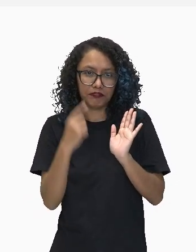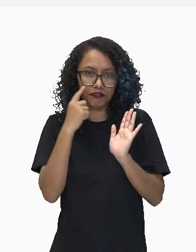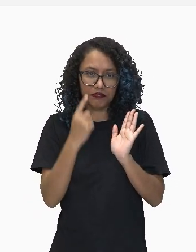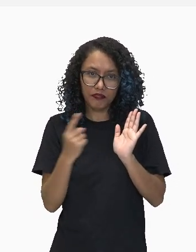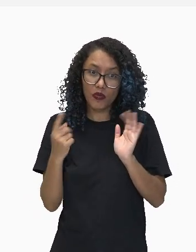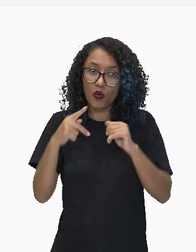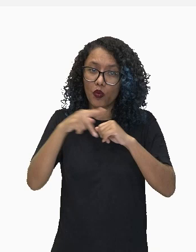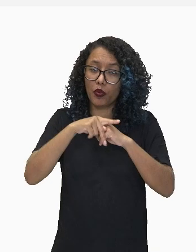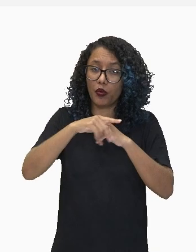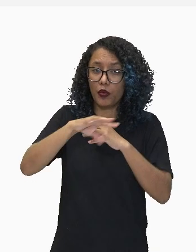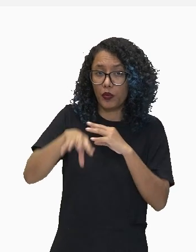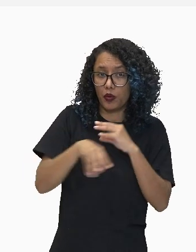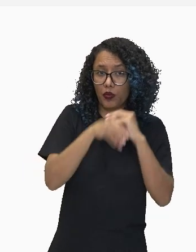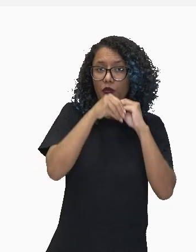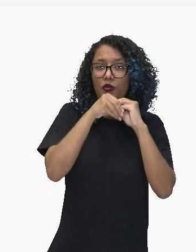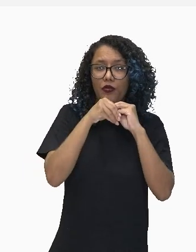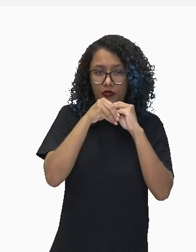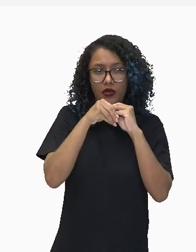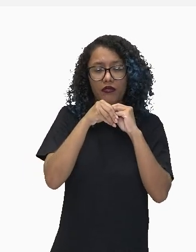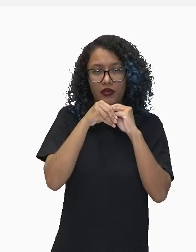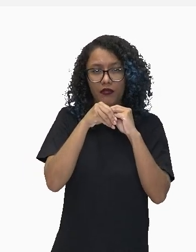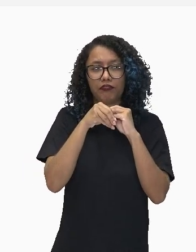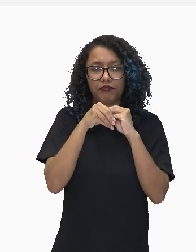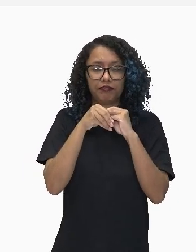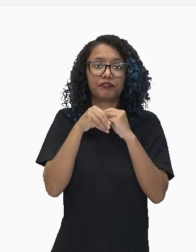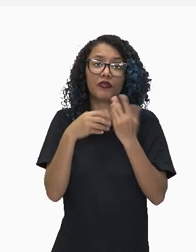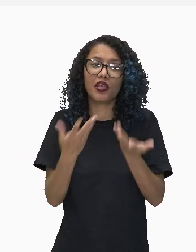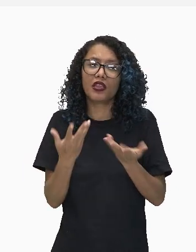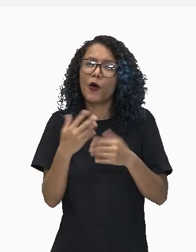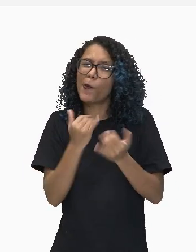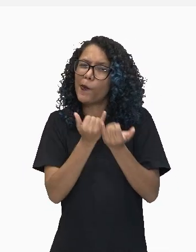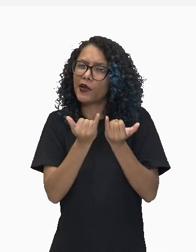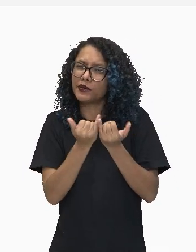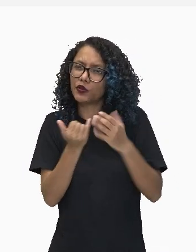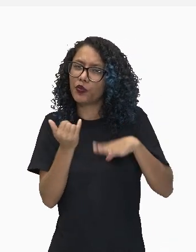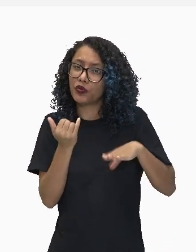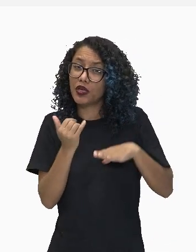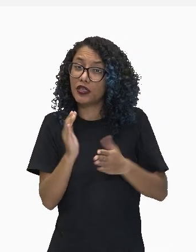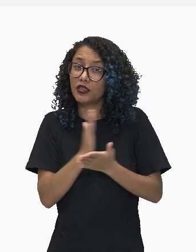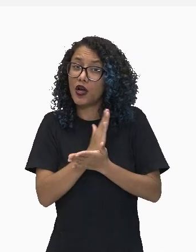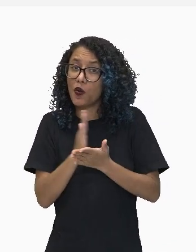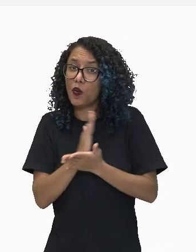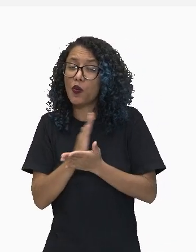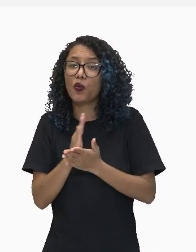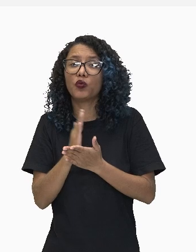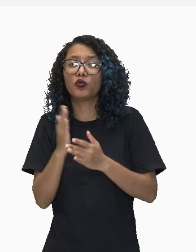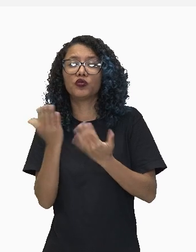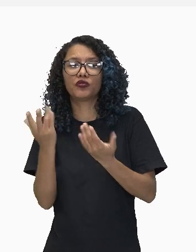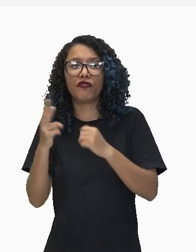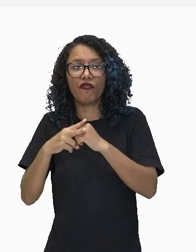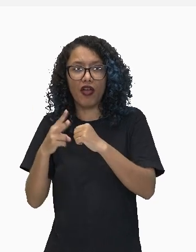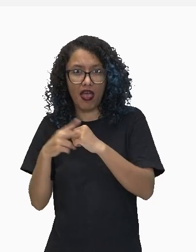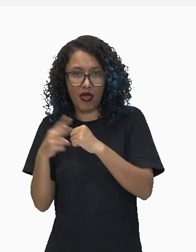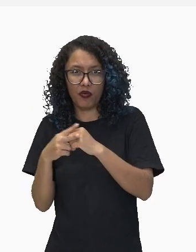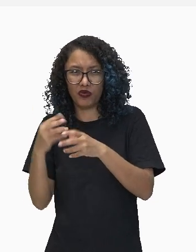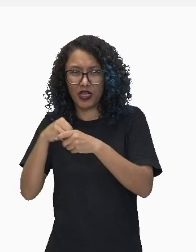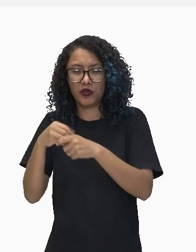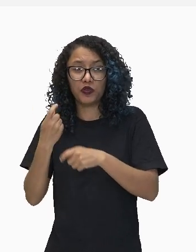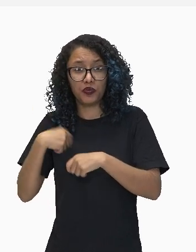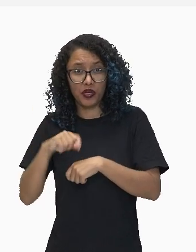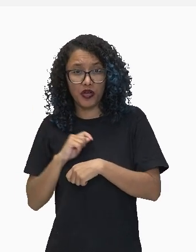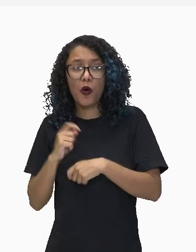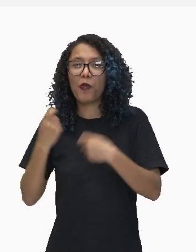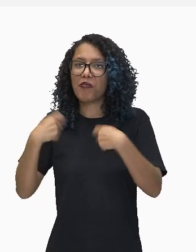português, em espanhol, alguns verbos vão acompanhados de complementos que podem